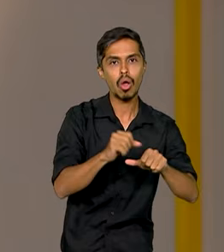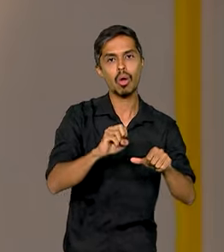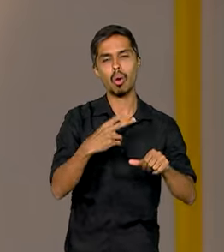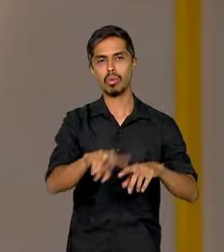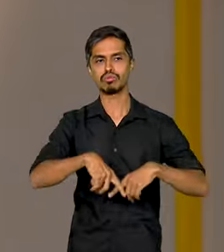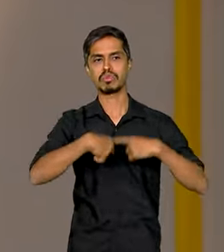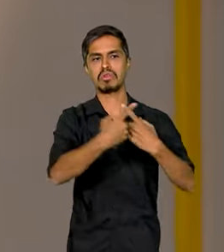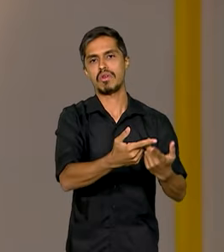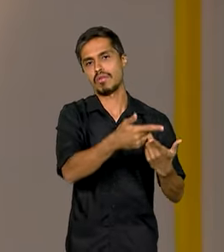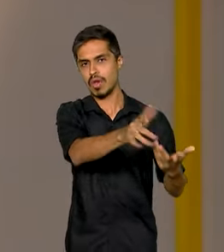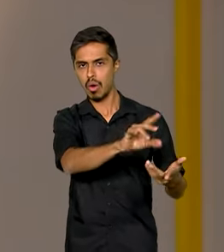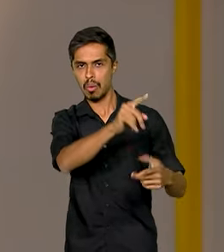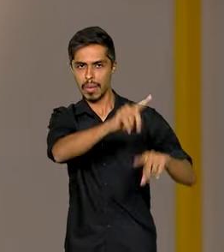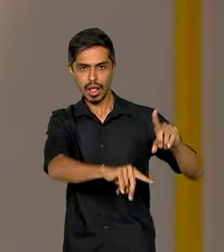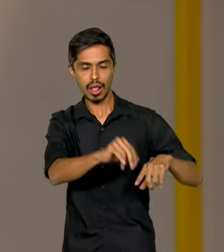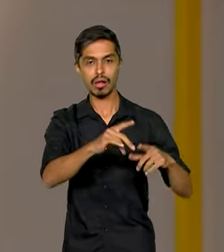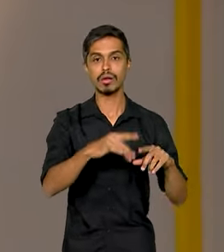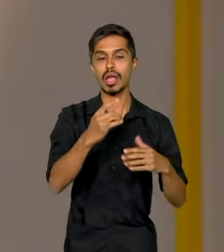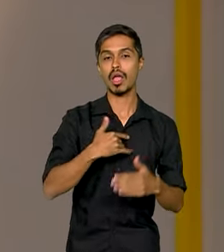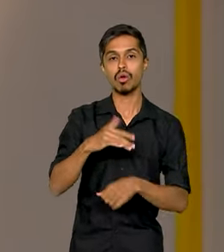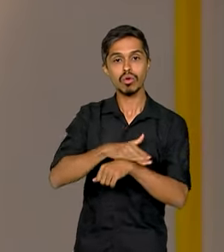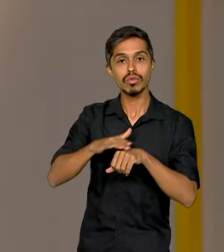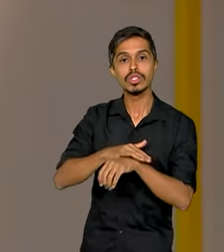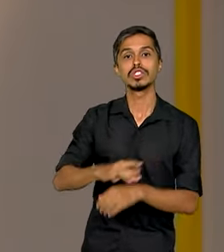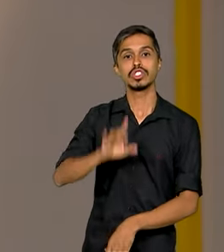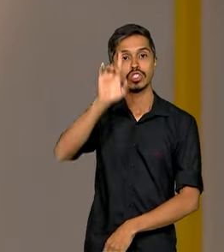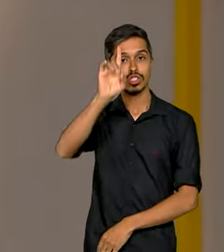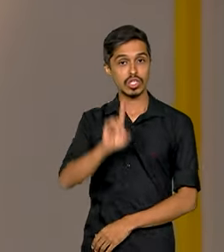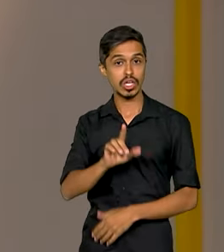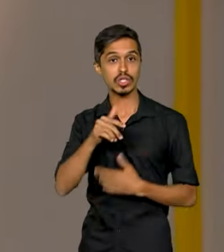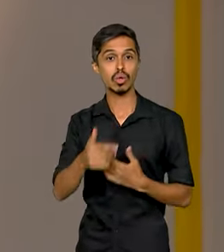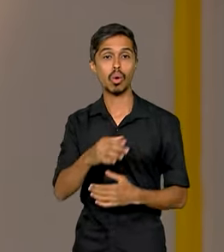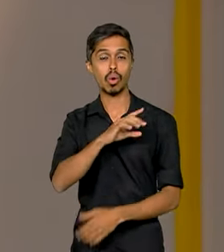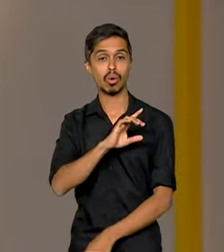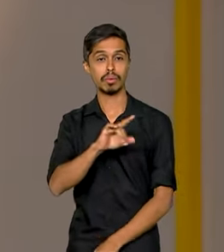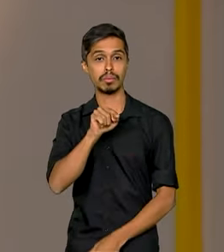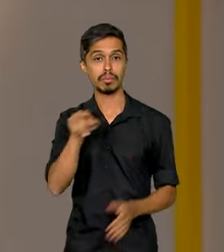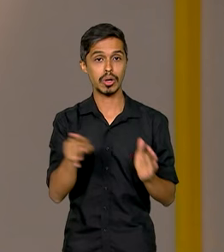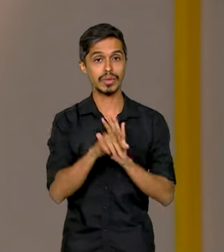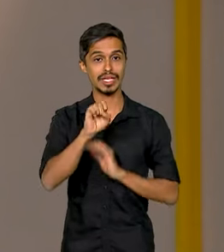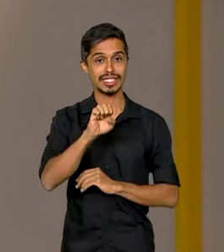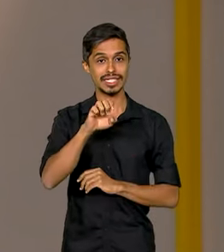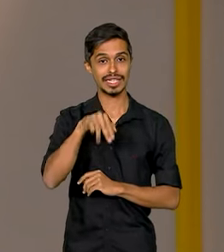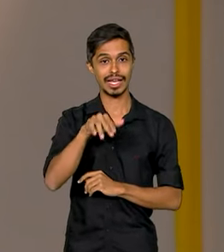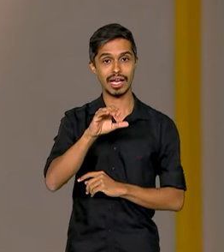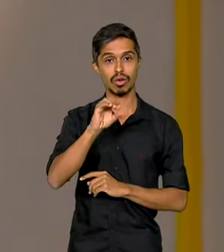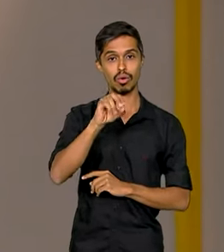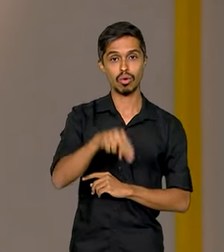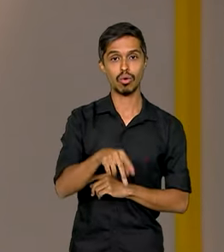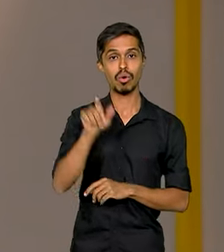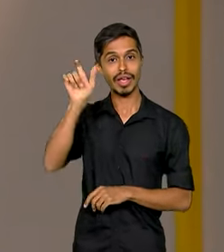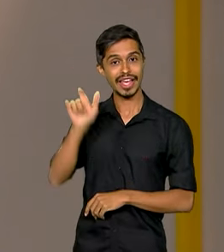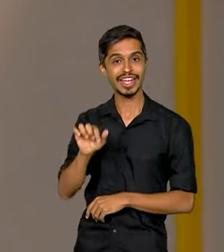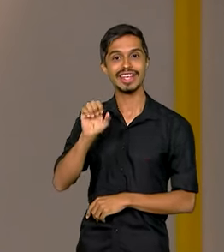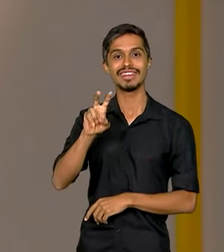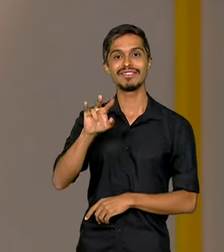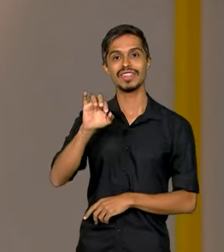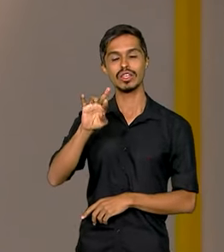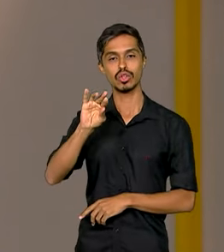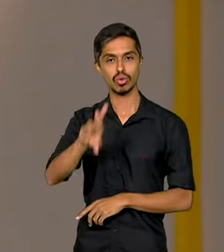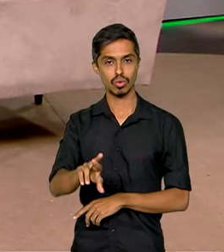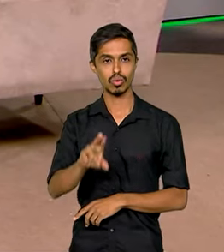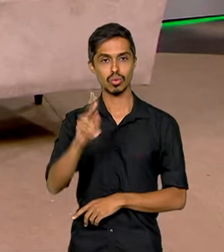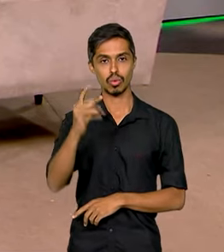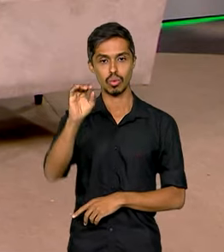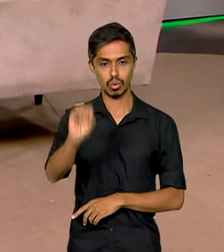produtos eu conversei com o diretor de proteção e defesa do consumidor da senacon vor hug do Amaral veja como foi a